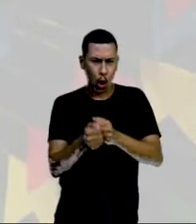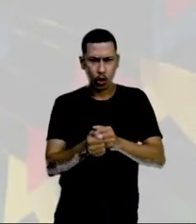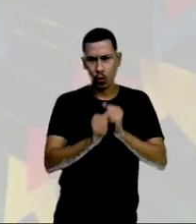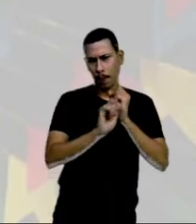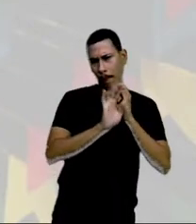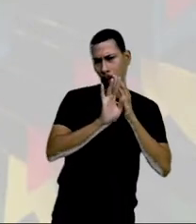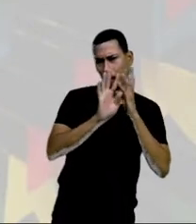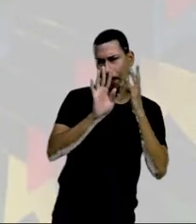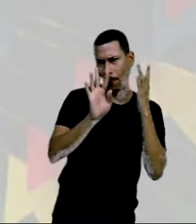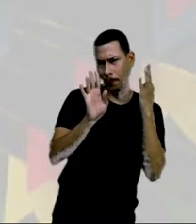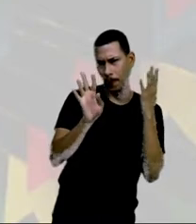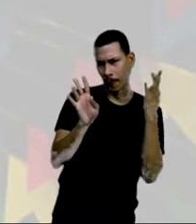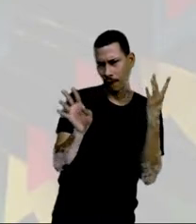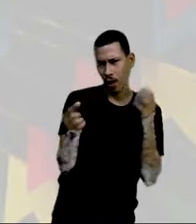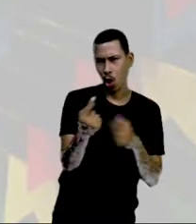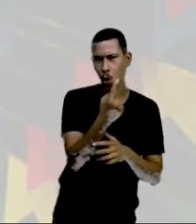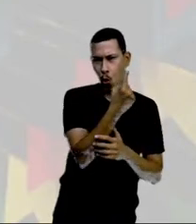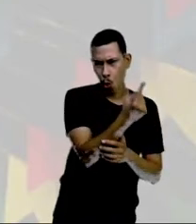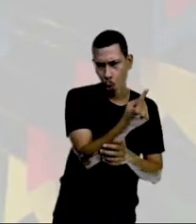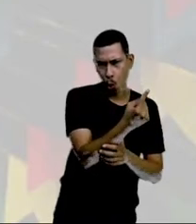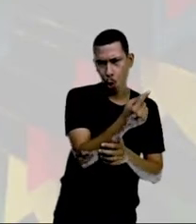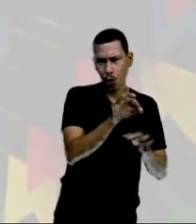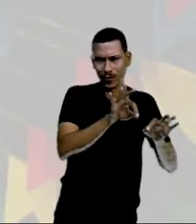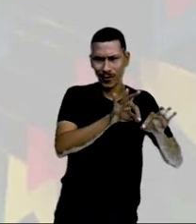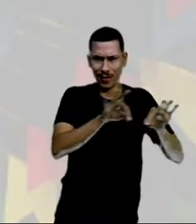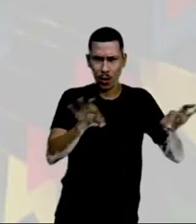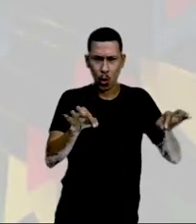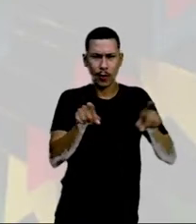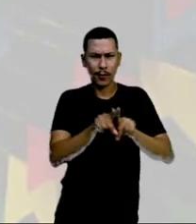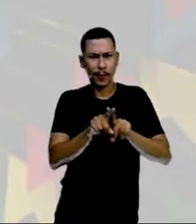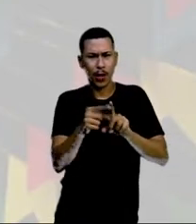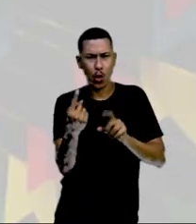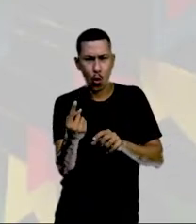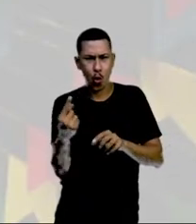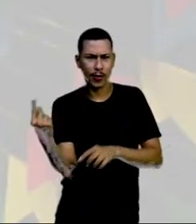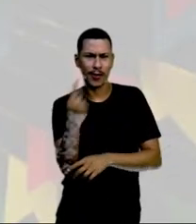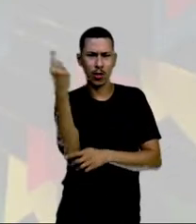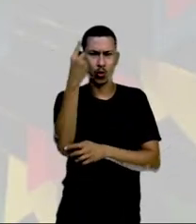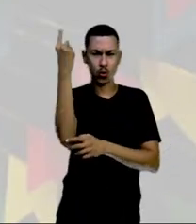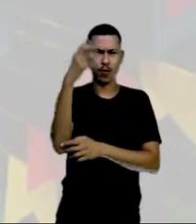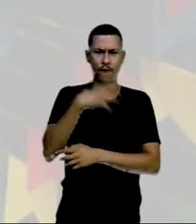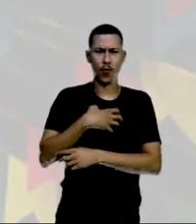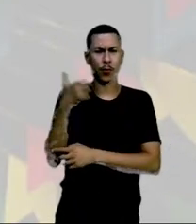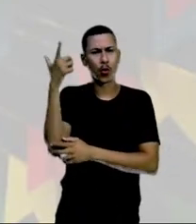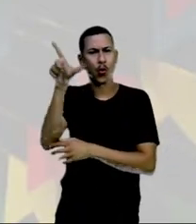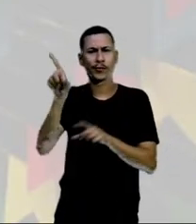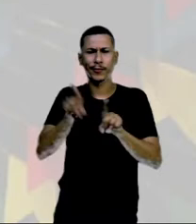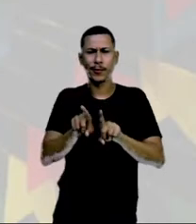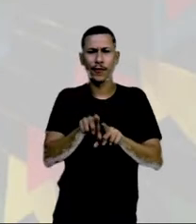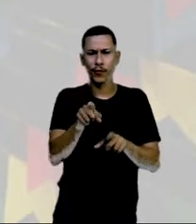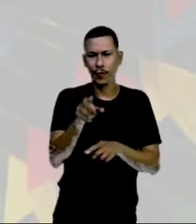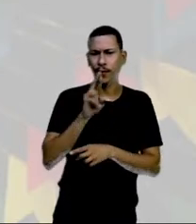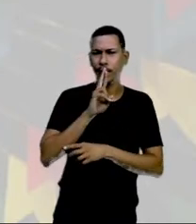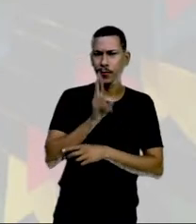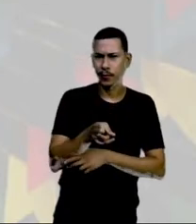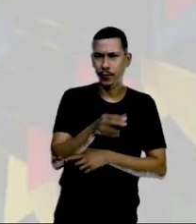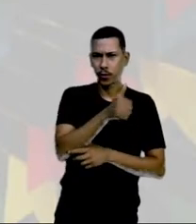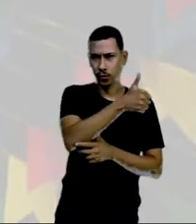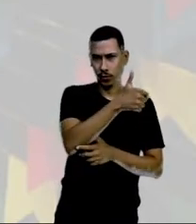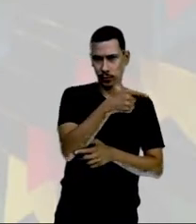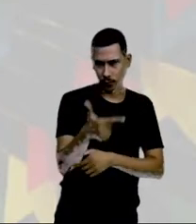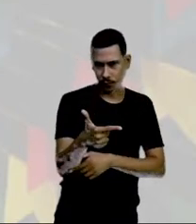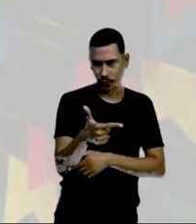fila, com um de largura e um de altura, respondeu certo. Outra forma é se você respondeu